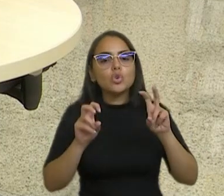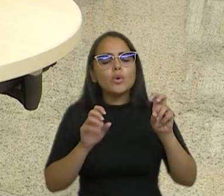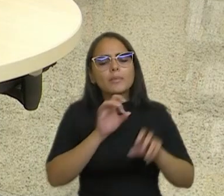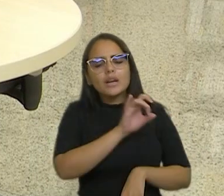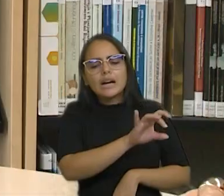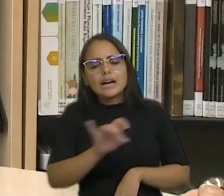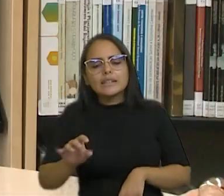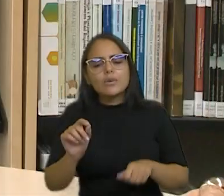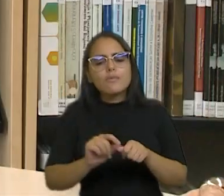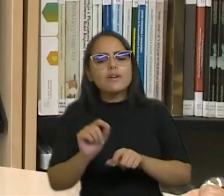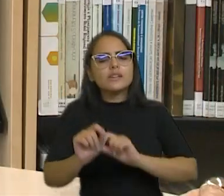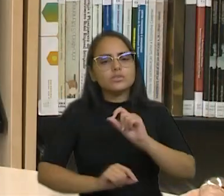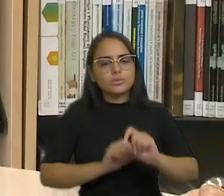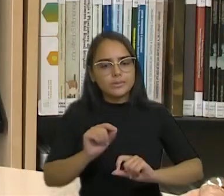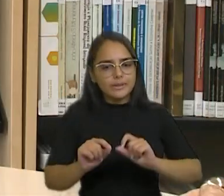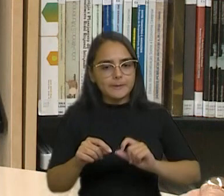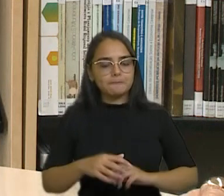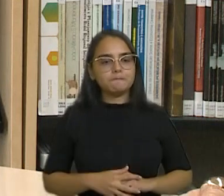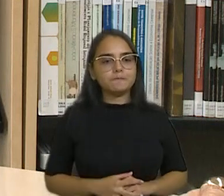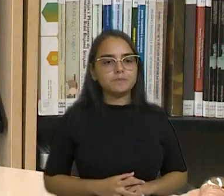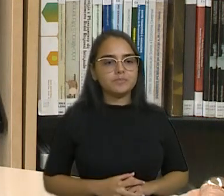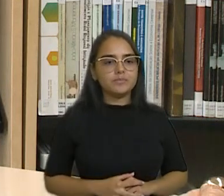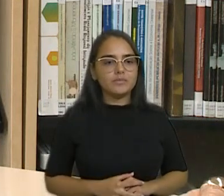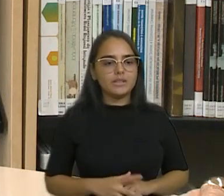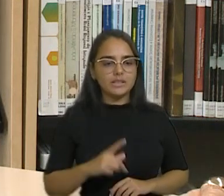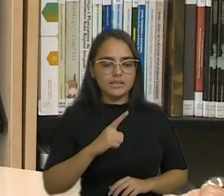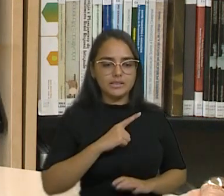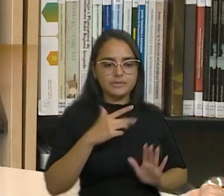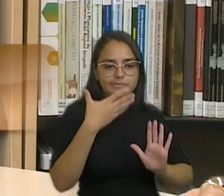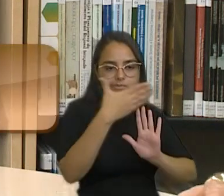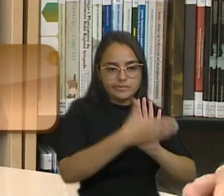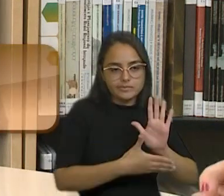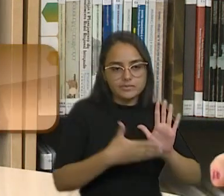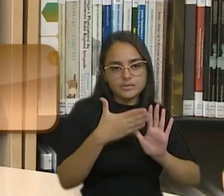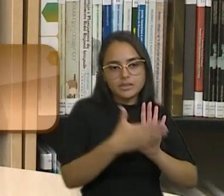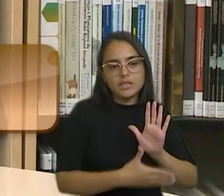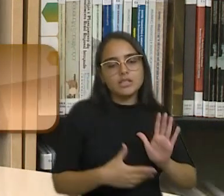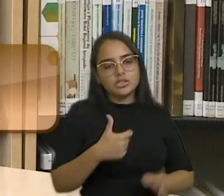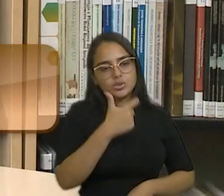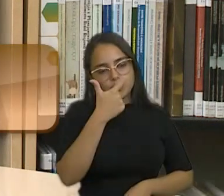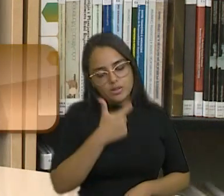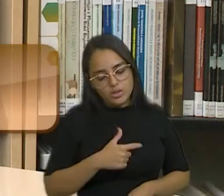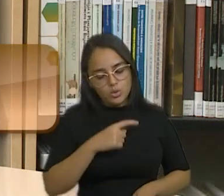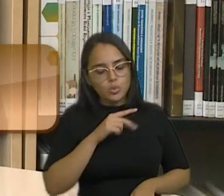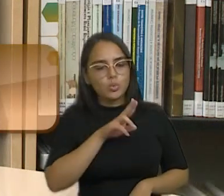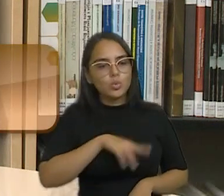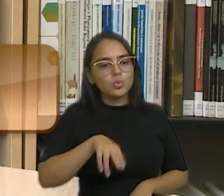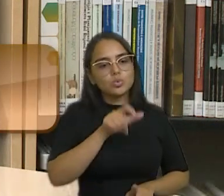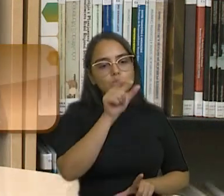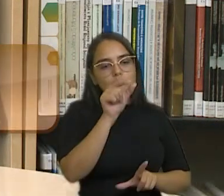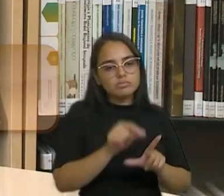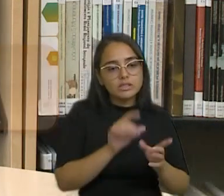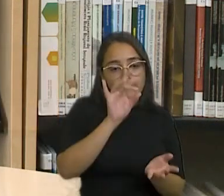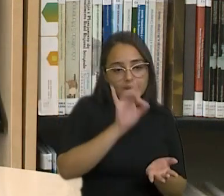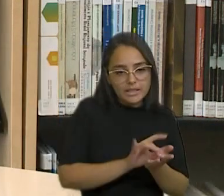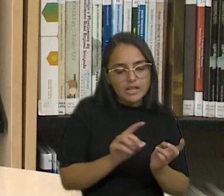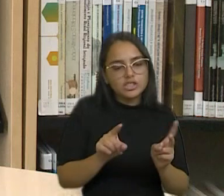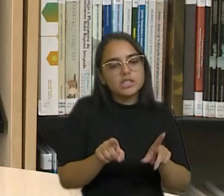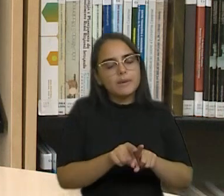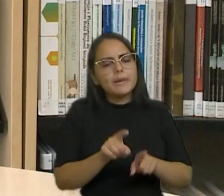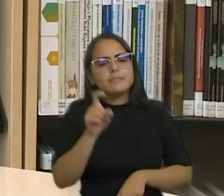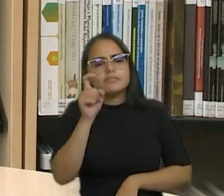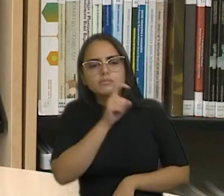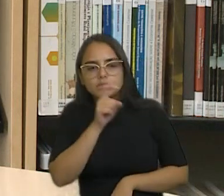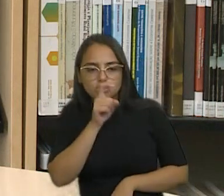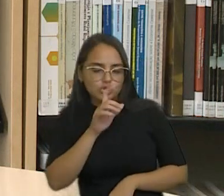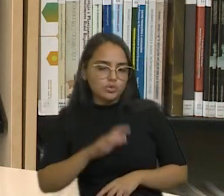cada um. Eu, nos textos, eu utilizo personagens reais e fictícios.